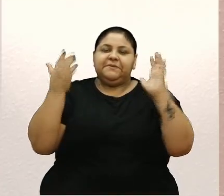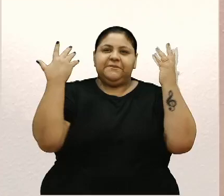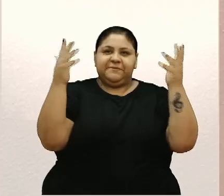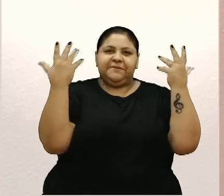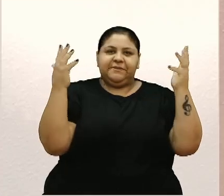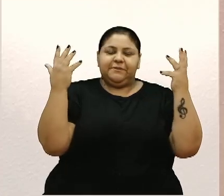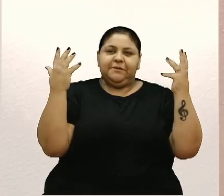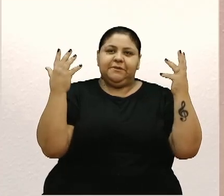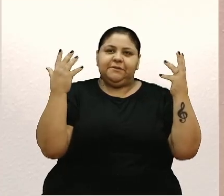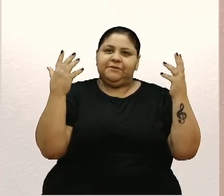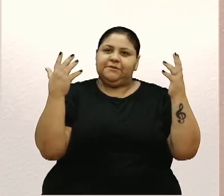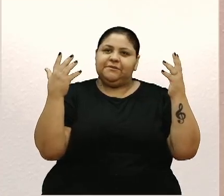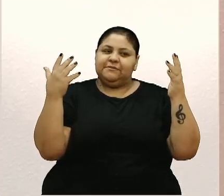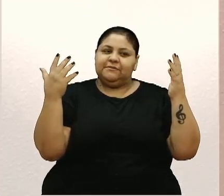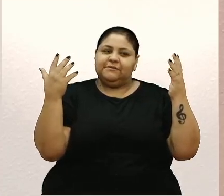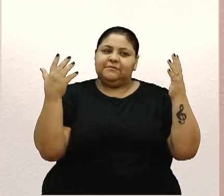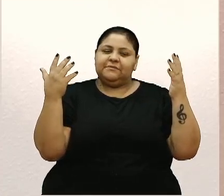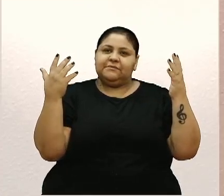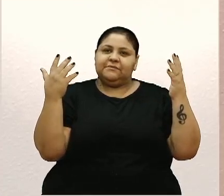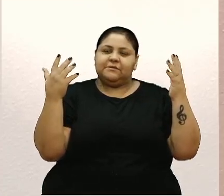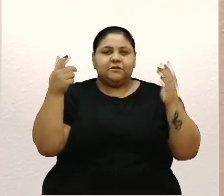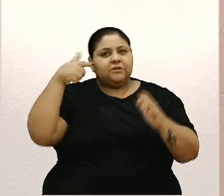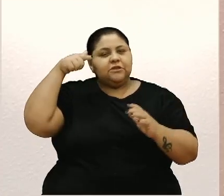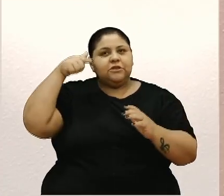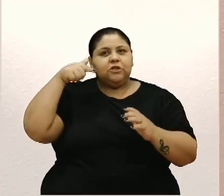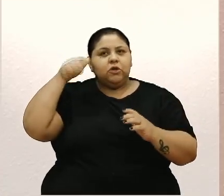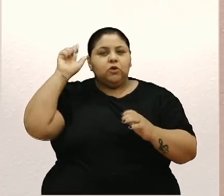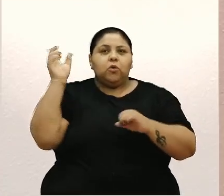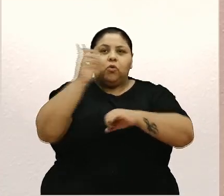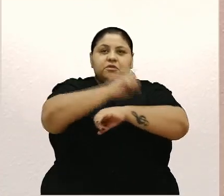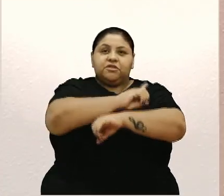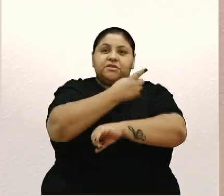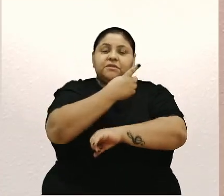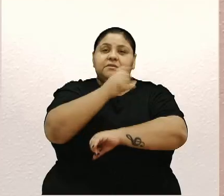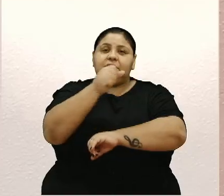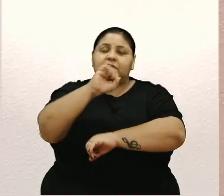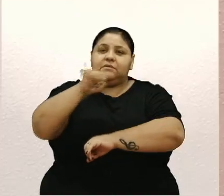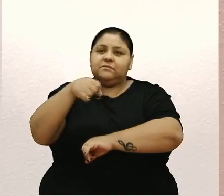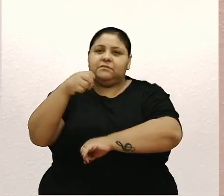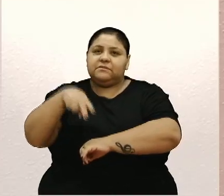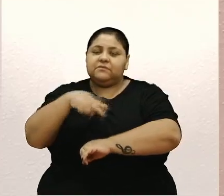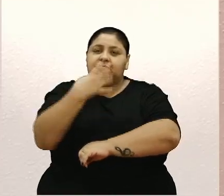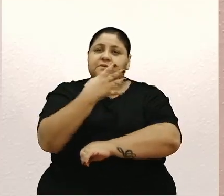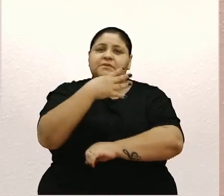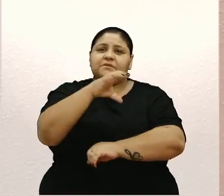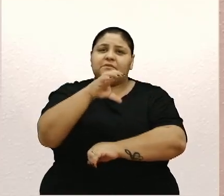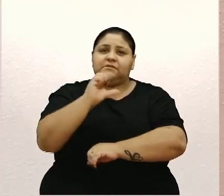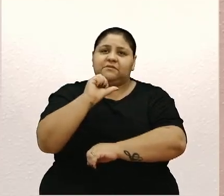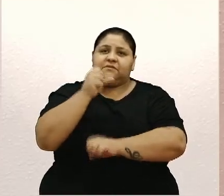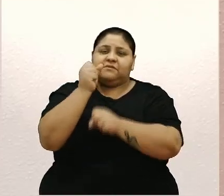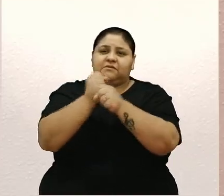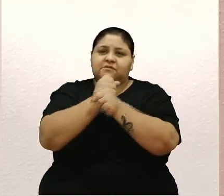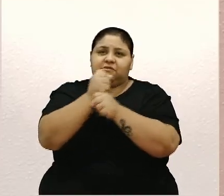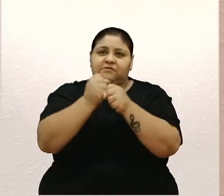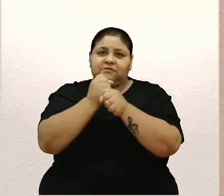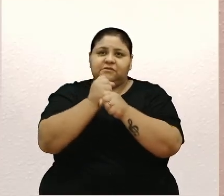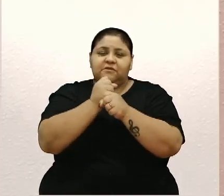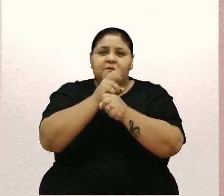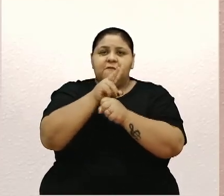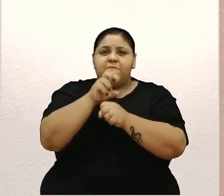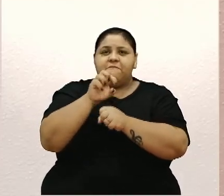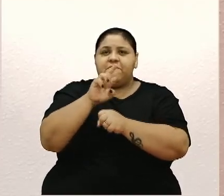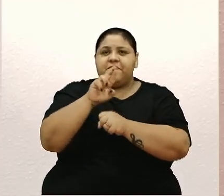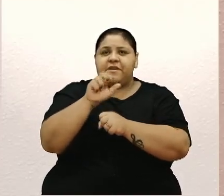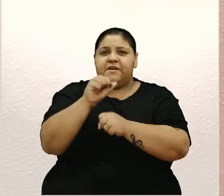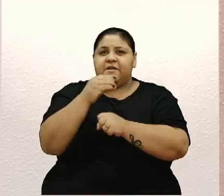congratulação, que ontem, dia 10 de junho, pelos 49 anos do Esporte Clube Veracruz.